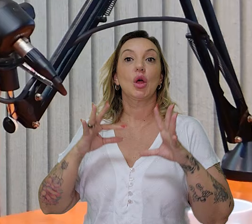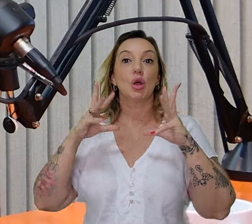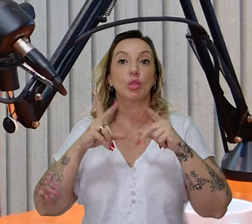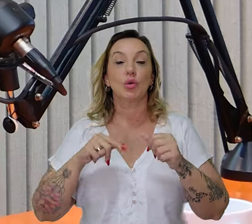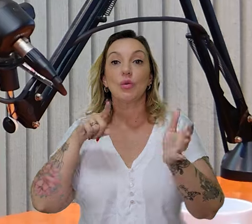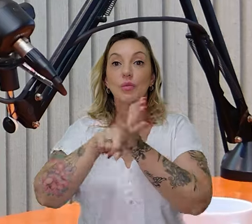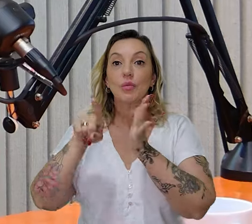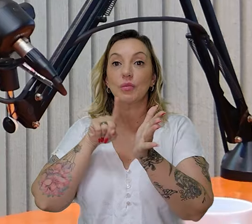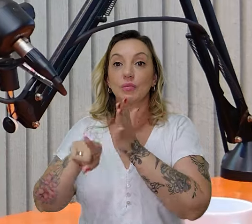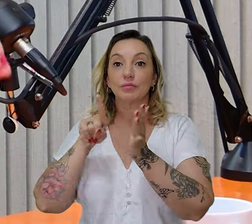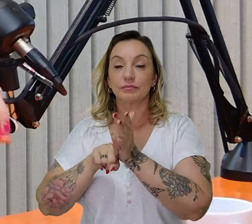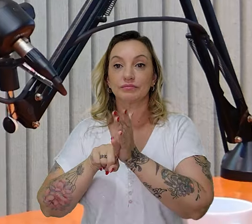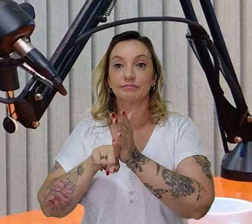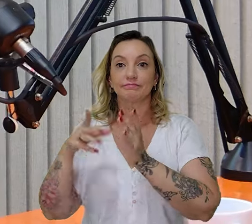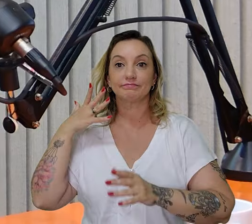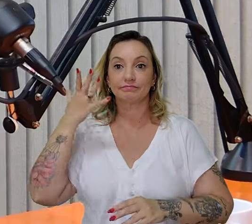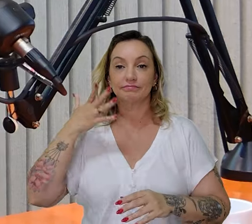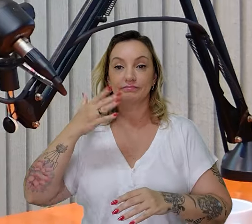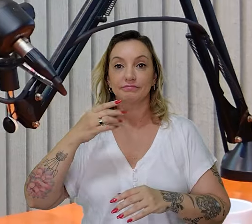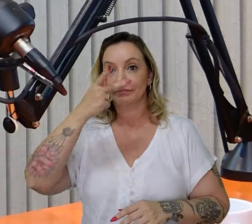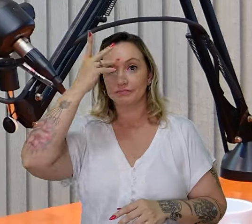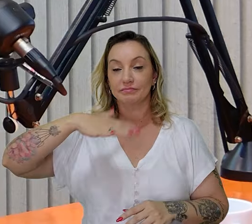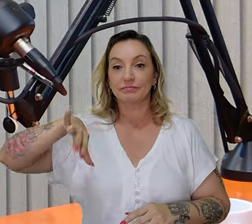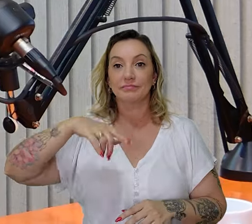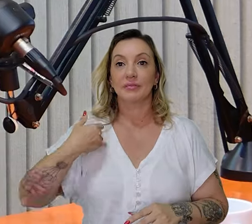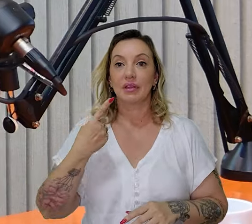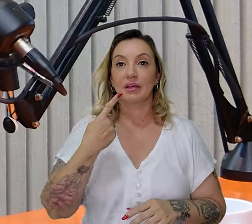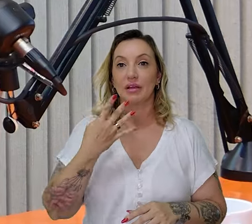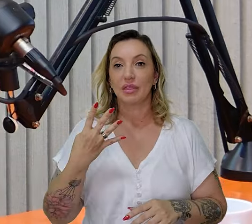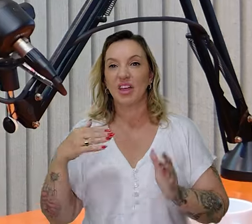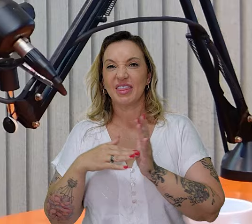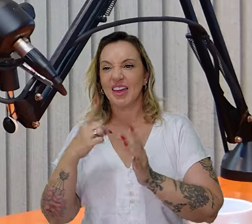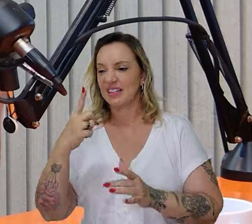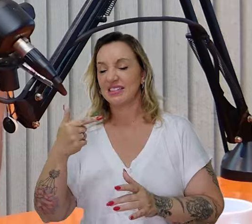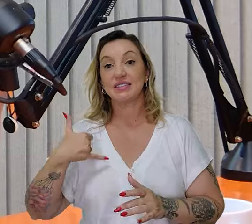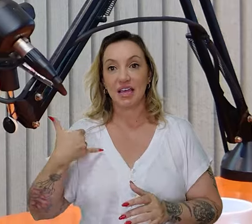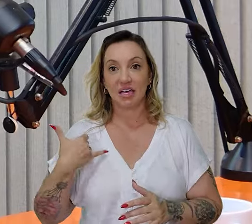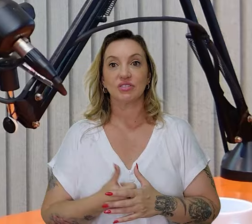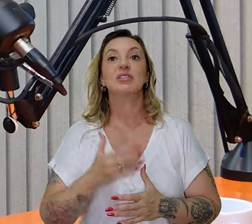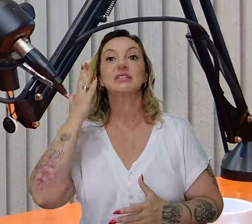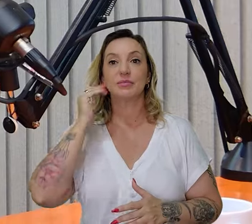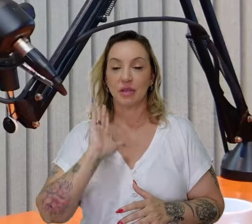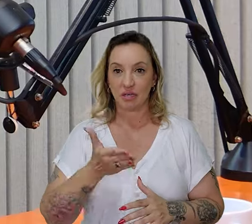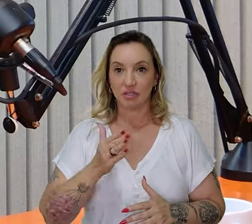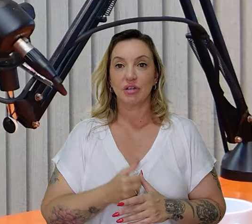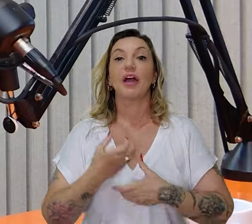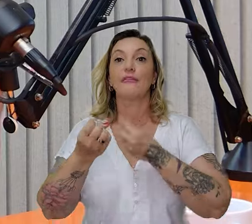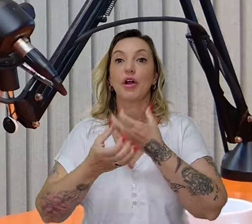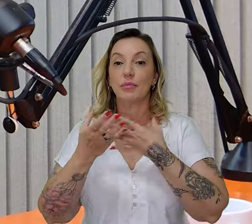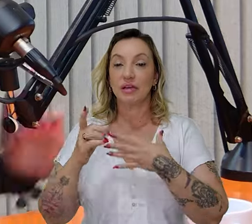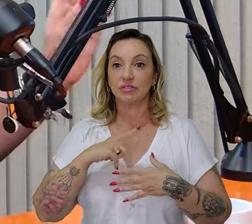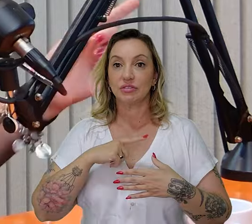palestra o pessoalzinho ali de 14 a 1 anos Olha já sabiam já estavam informados tinha onde vocês viram isso no